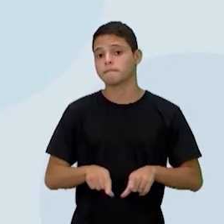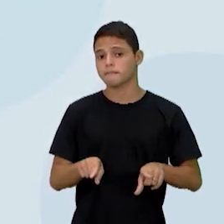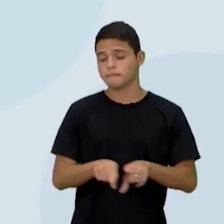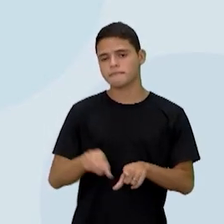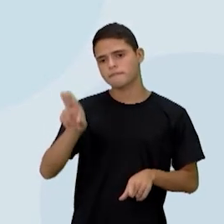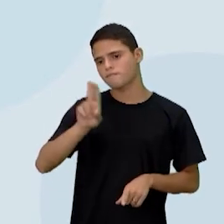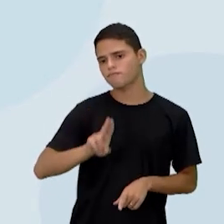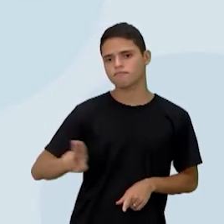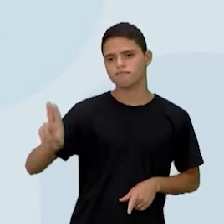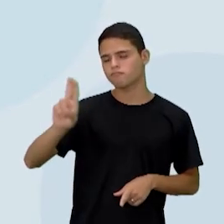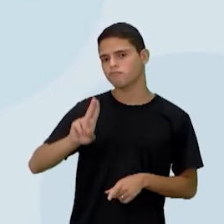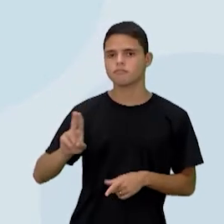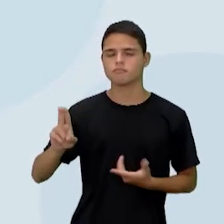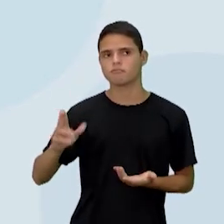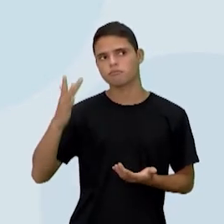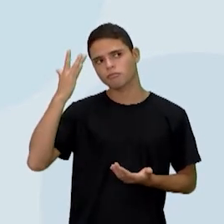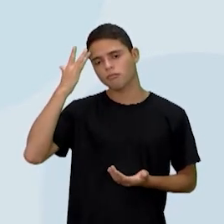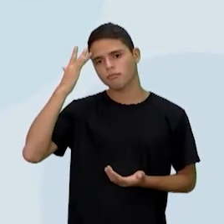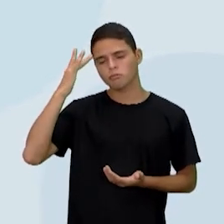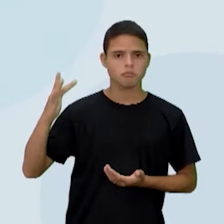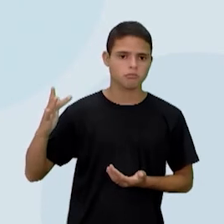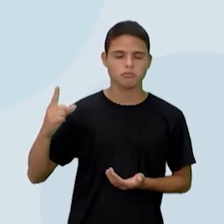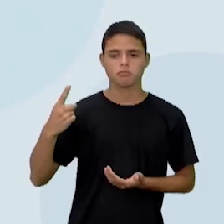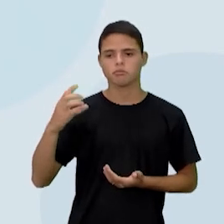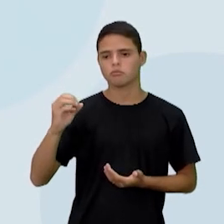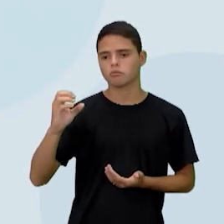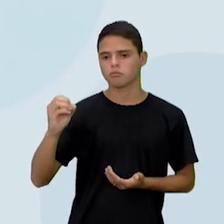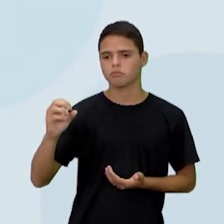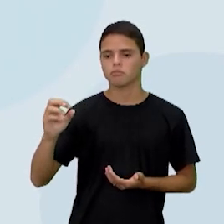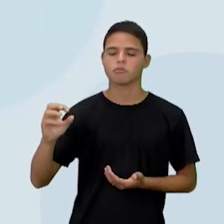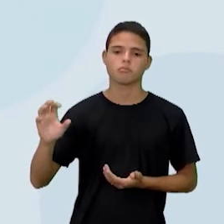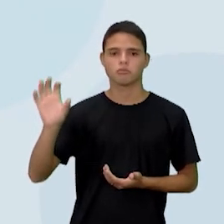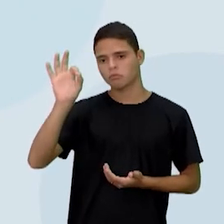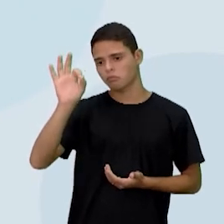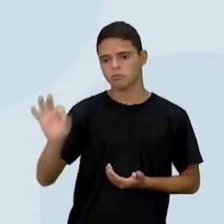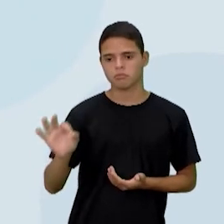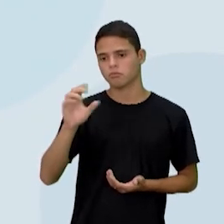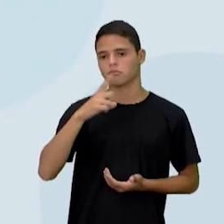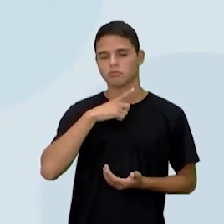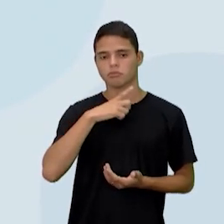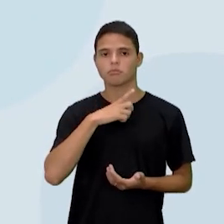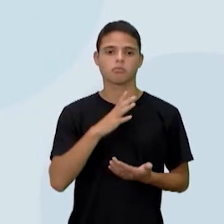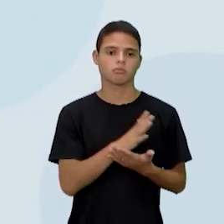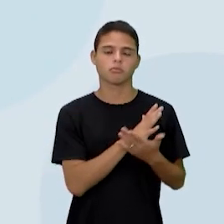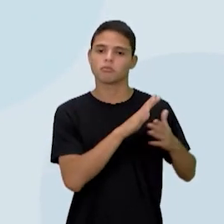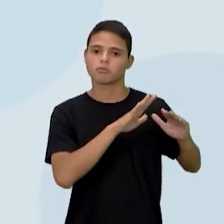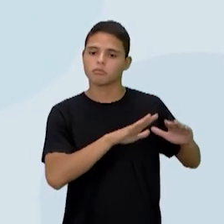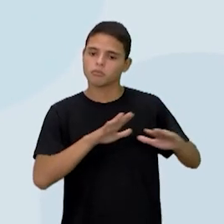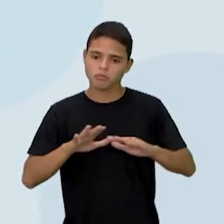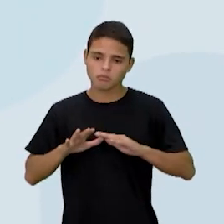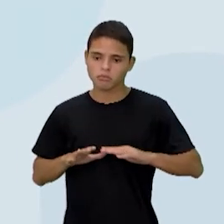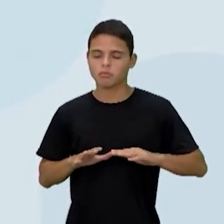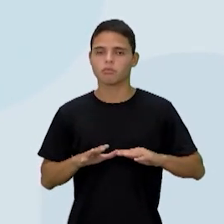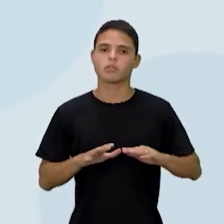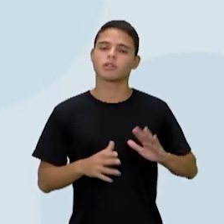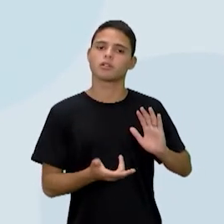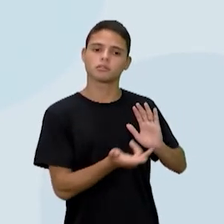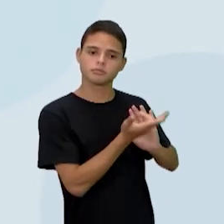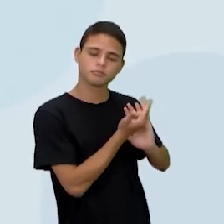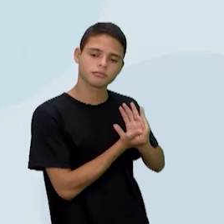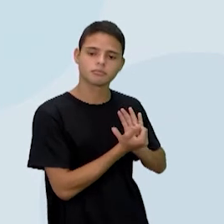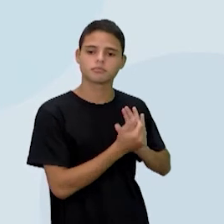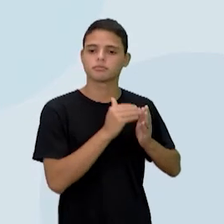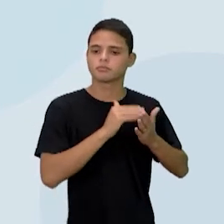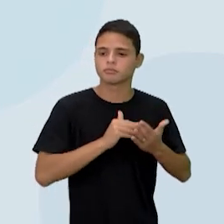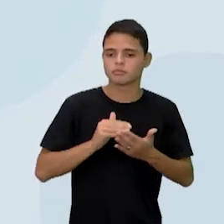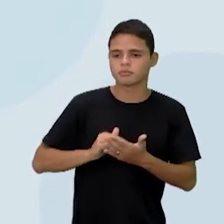não se dão conta 100% do tempo que estão deixando esses rastros de ficar limpando o cache. Há